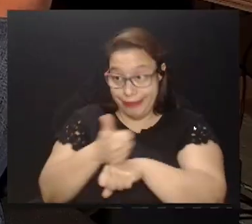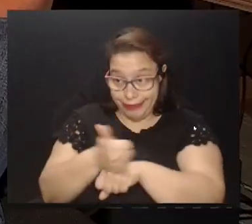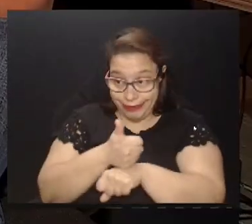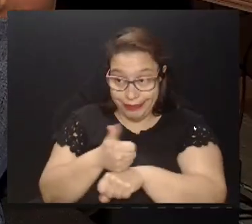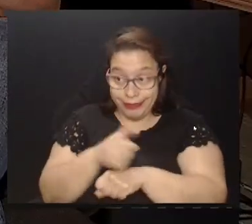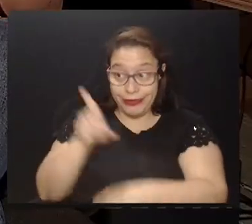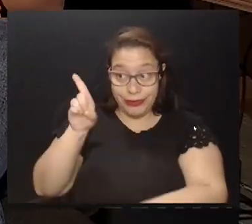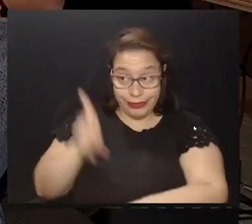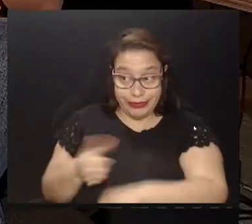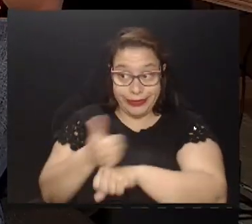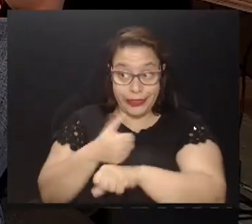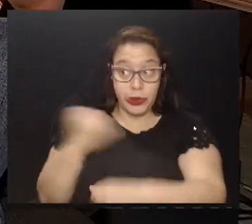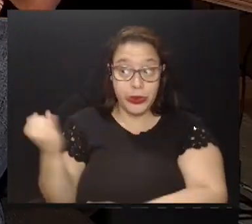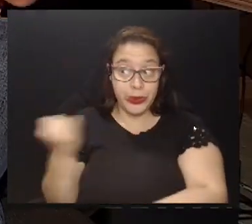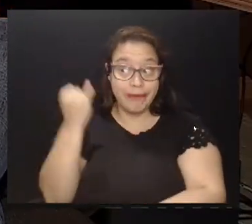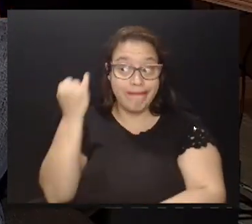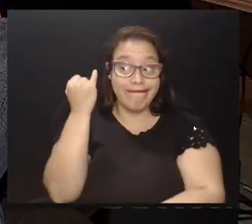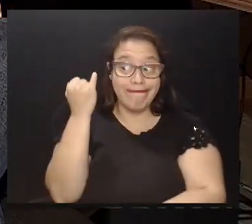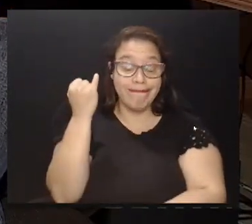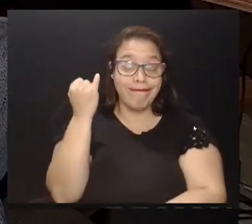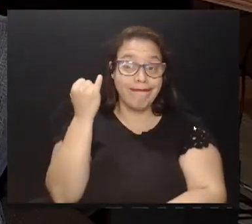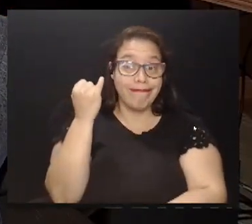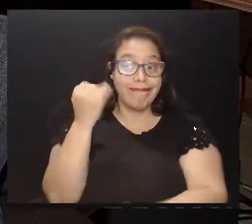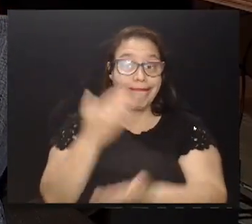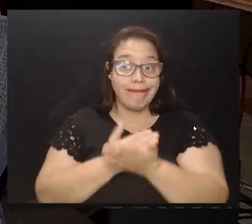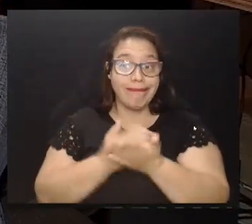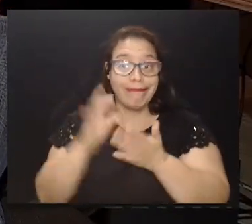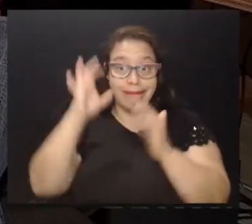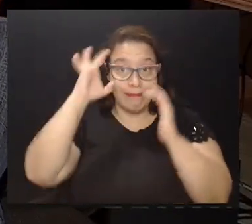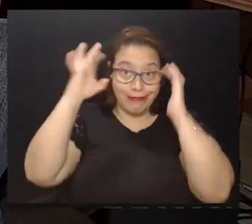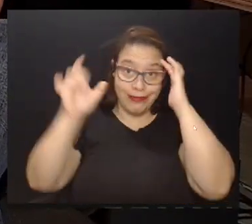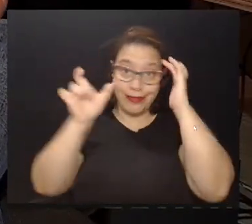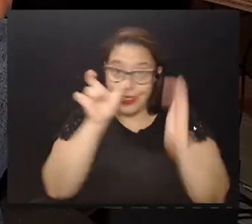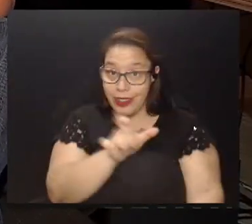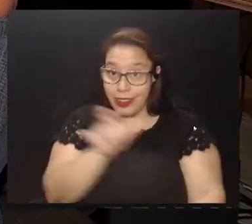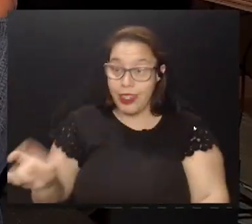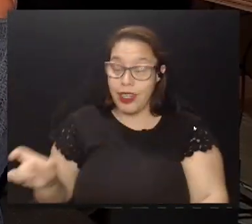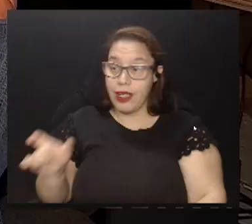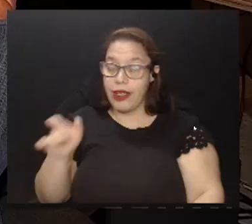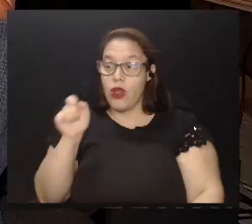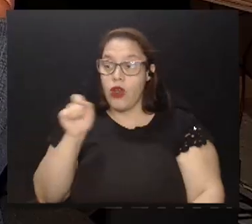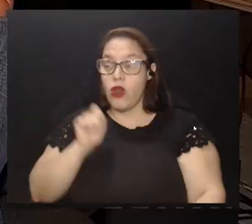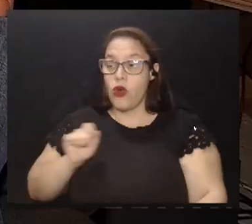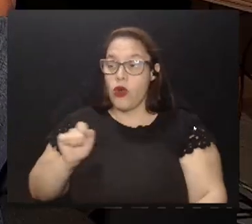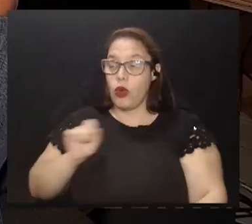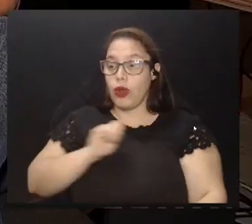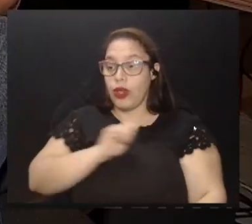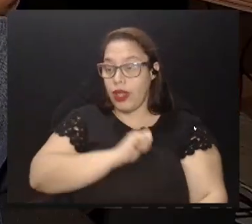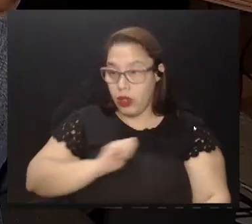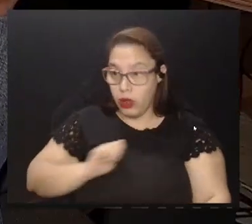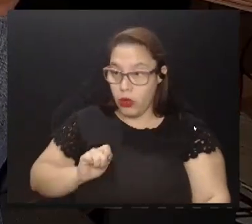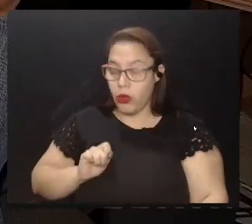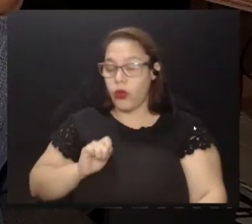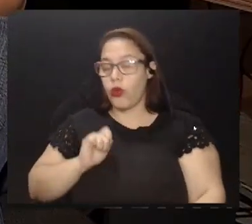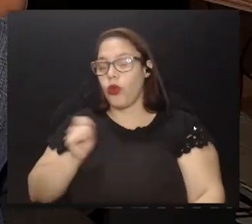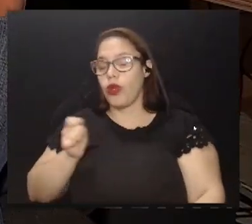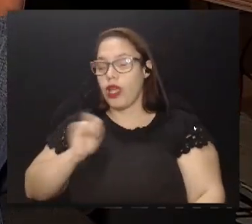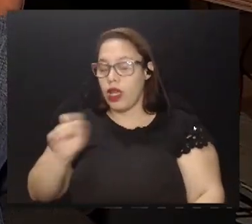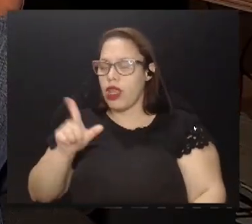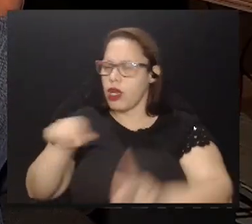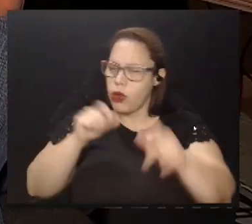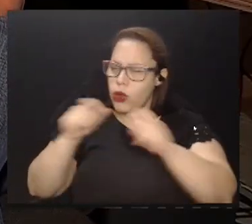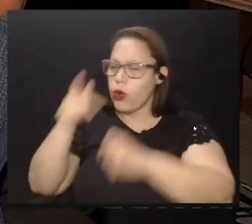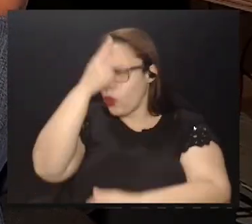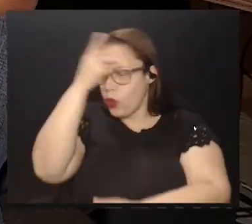importante, que é começar a imaginar quem são os atores que vão estar ali, né? Então, desde da escolha dos personagens, que ator vai fazer